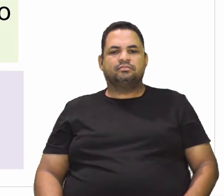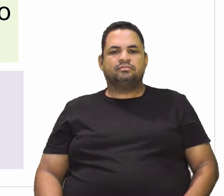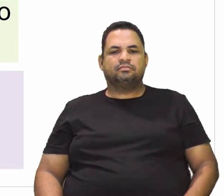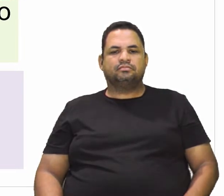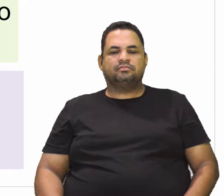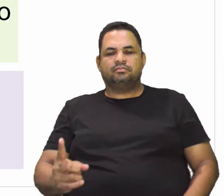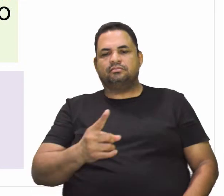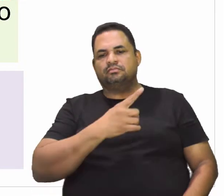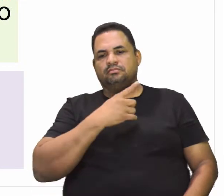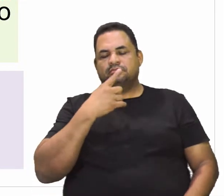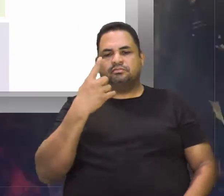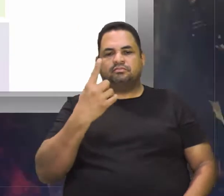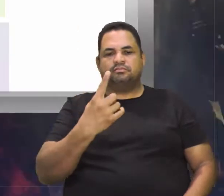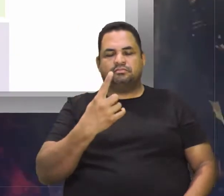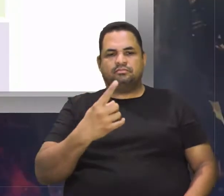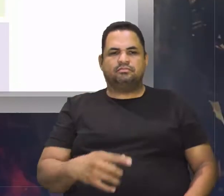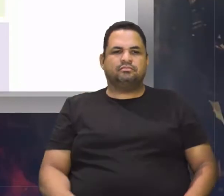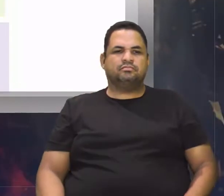Nós